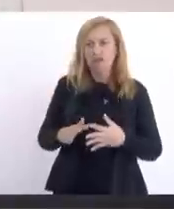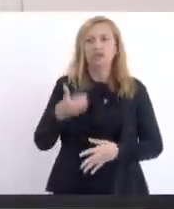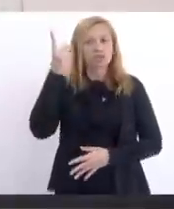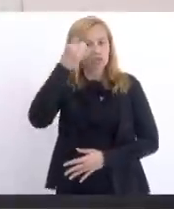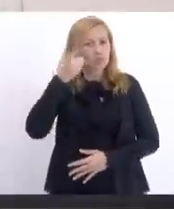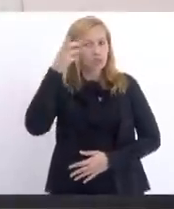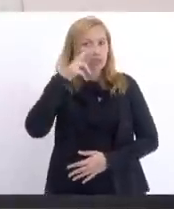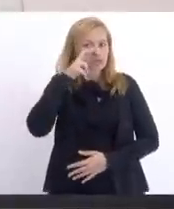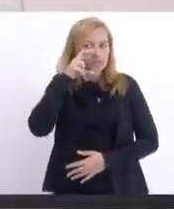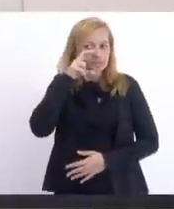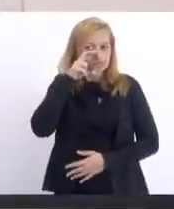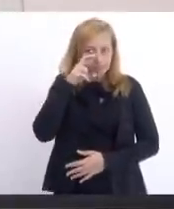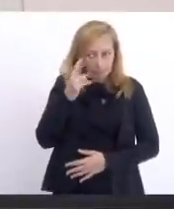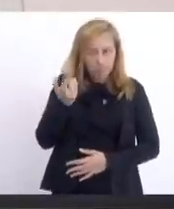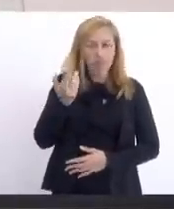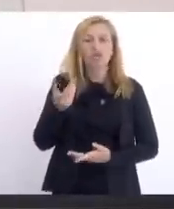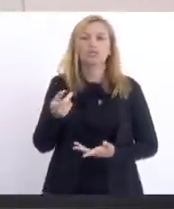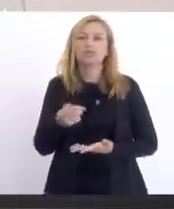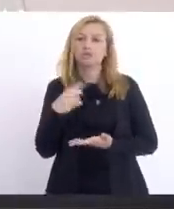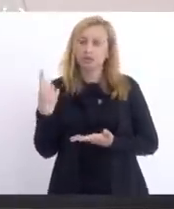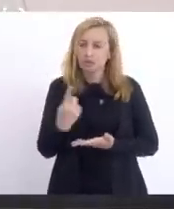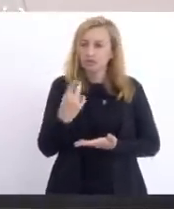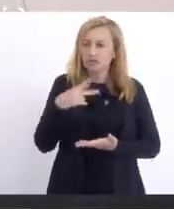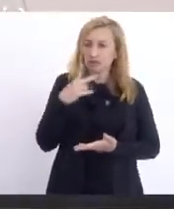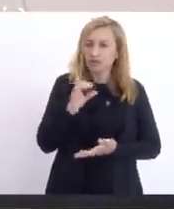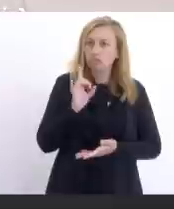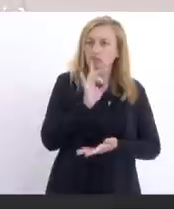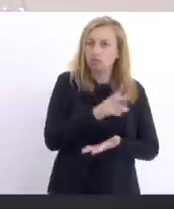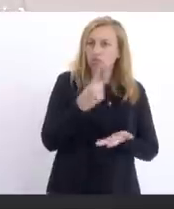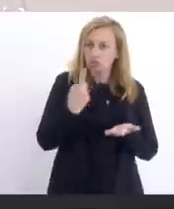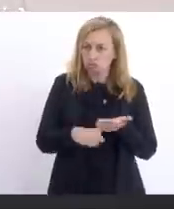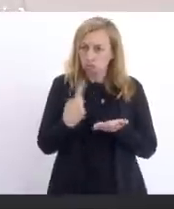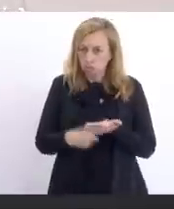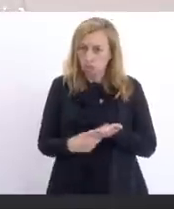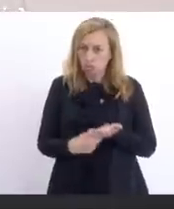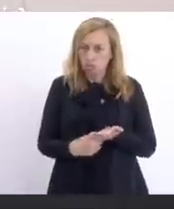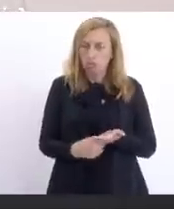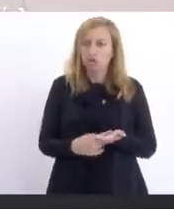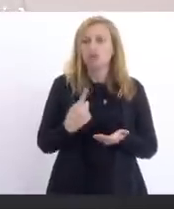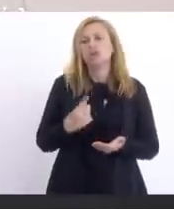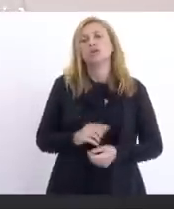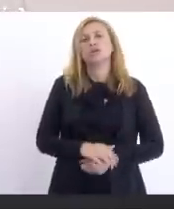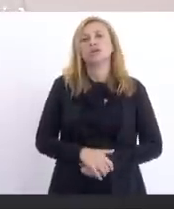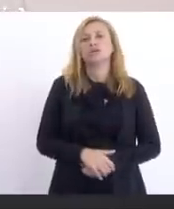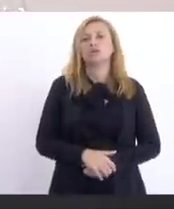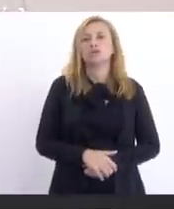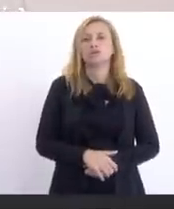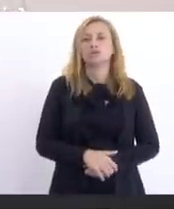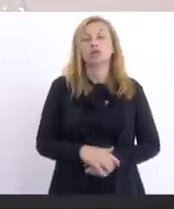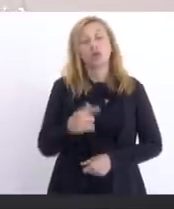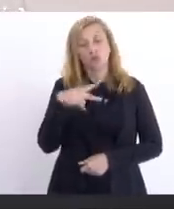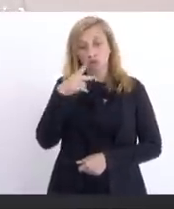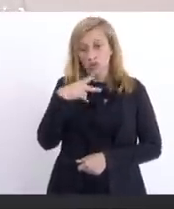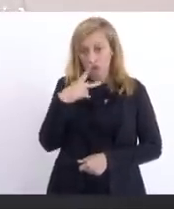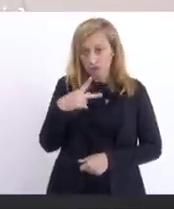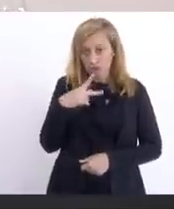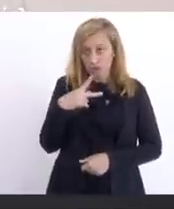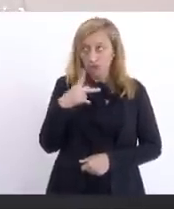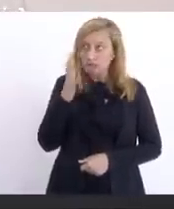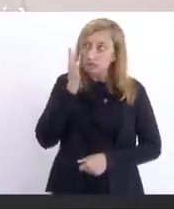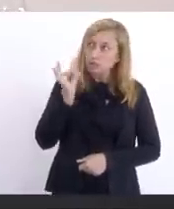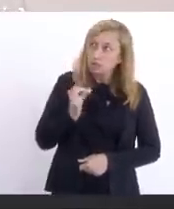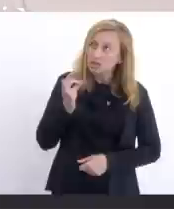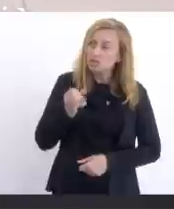deputado Rosenberg Reis, que foi quando nós costuramos o último acordo. E, na ocasião, eu disse, salvo, não sei se foi